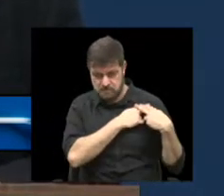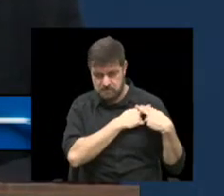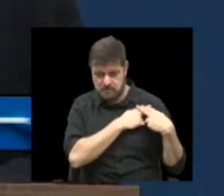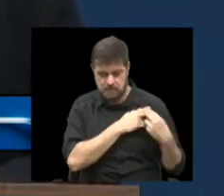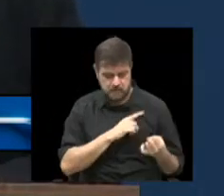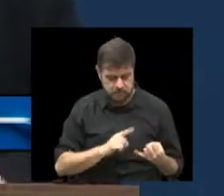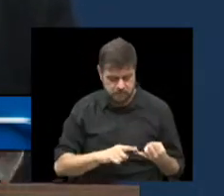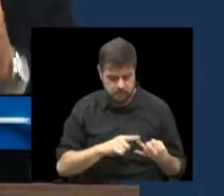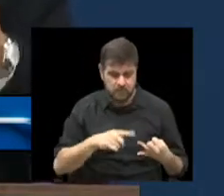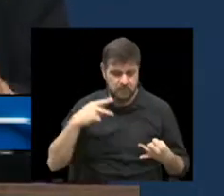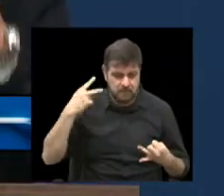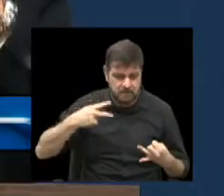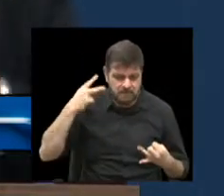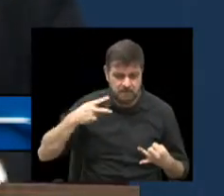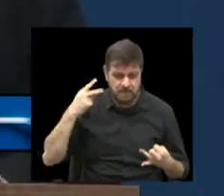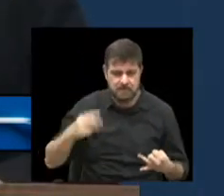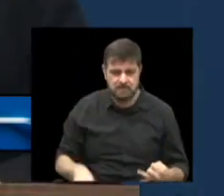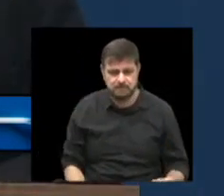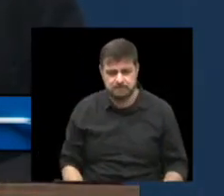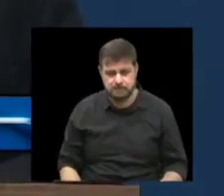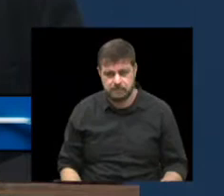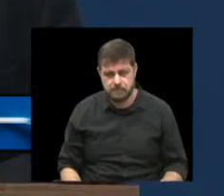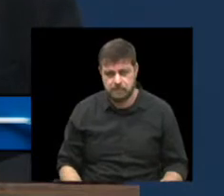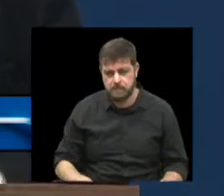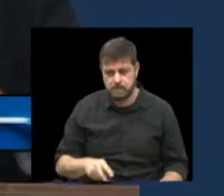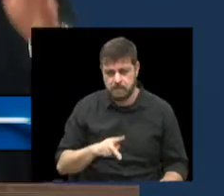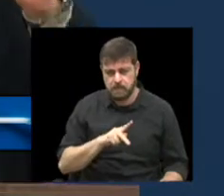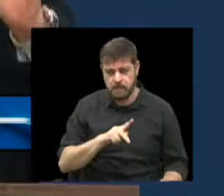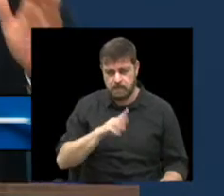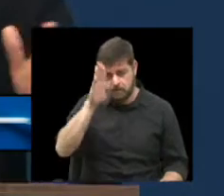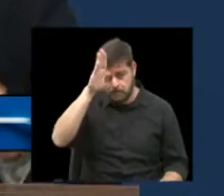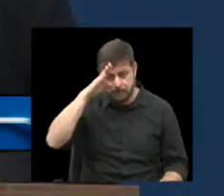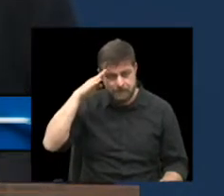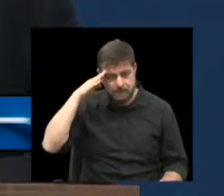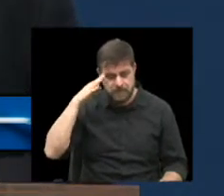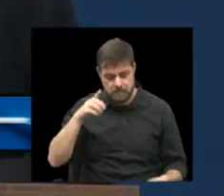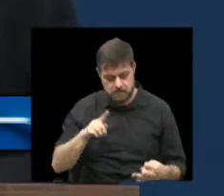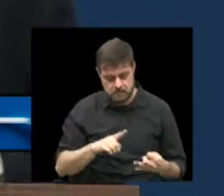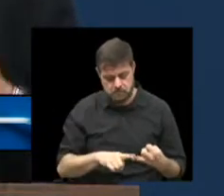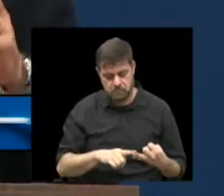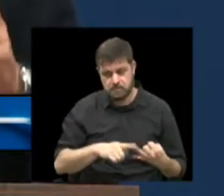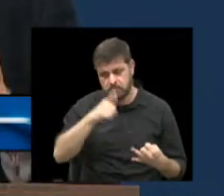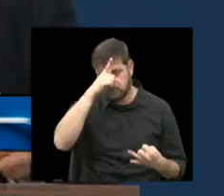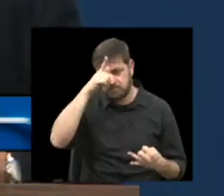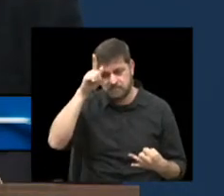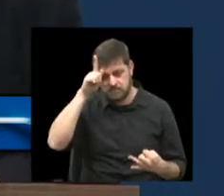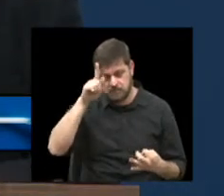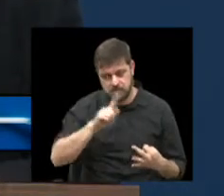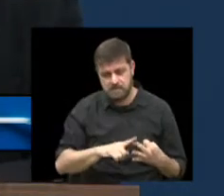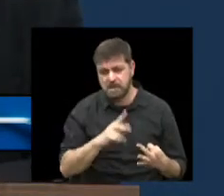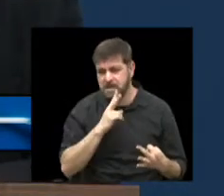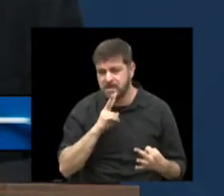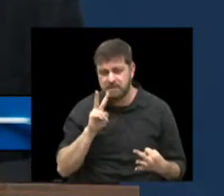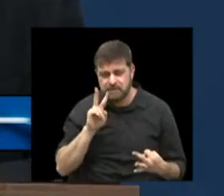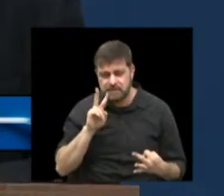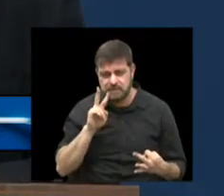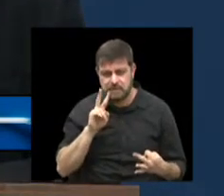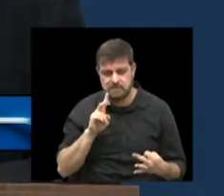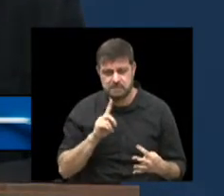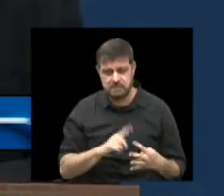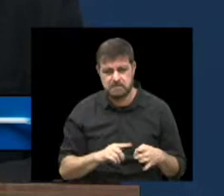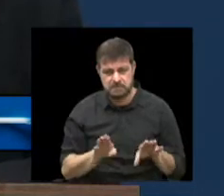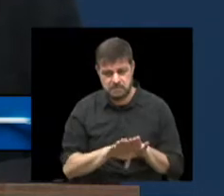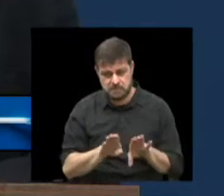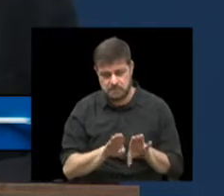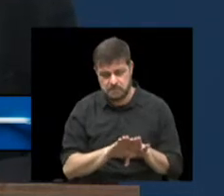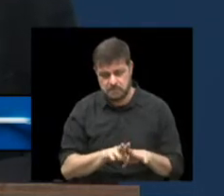nobres vereadores, doutor Pedro Tourinho, Gustavo Peta, doutor Vinícius Gratti e